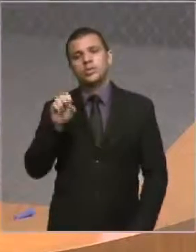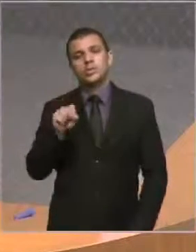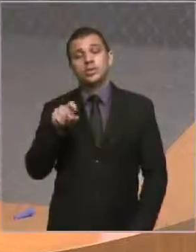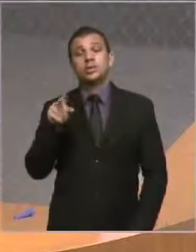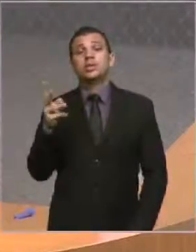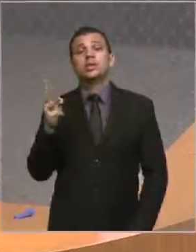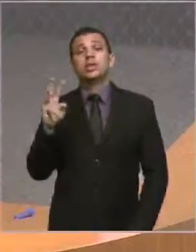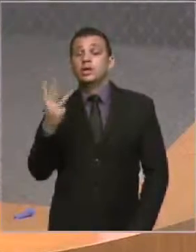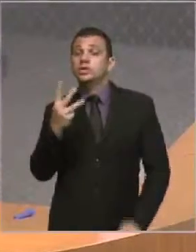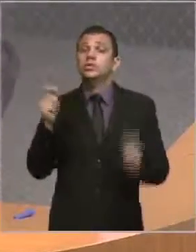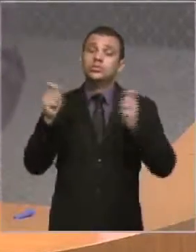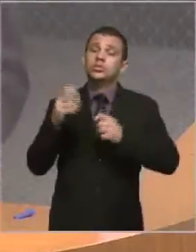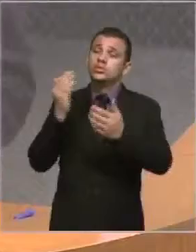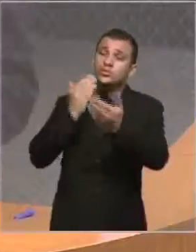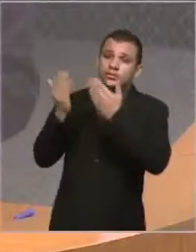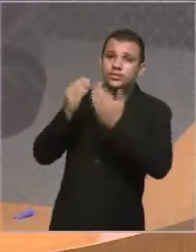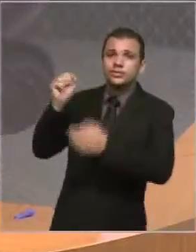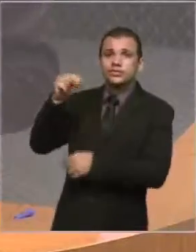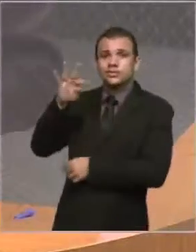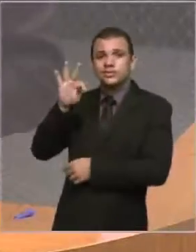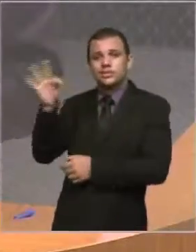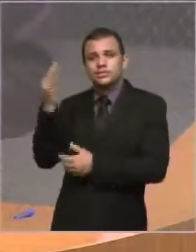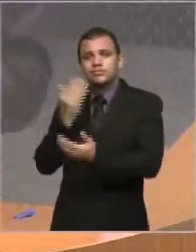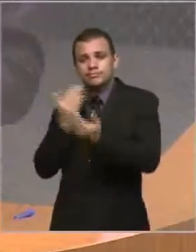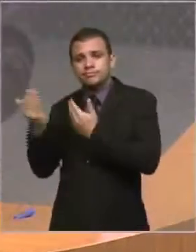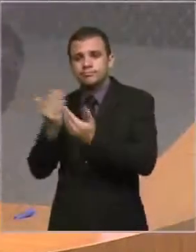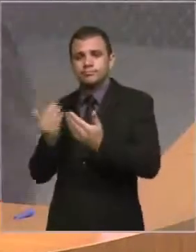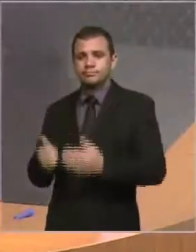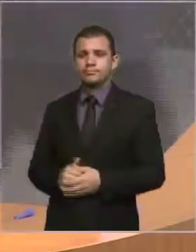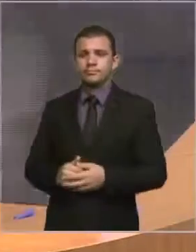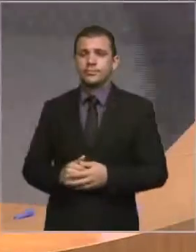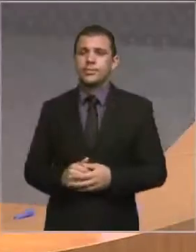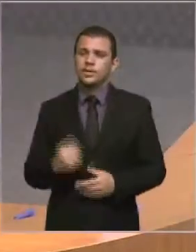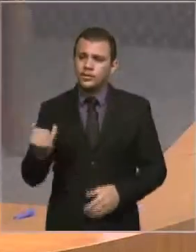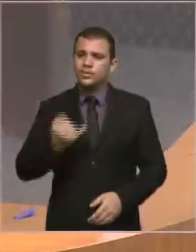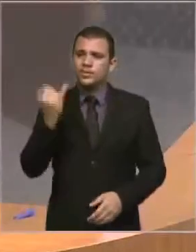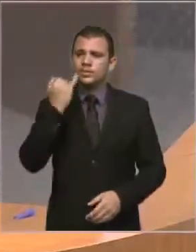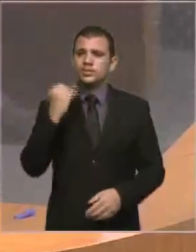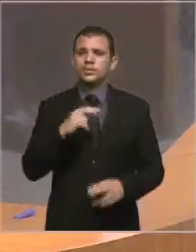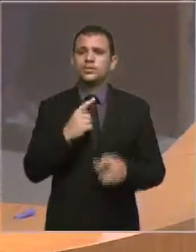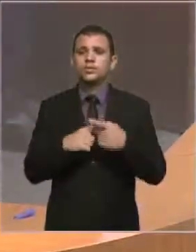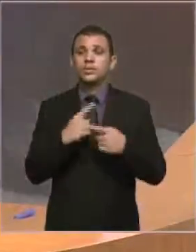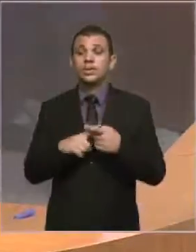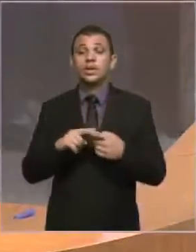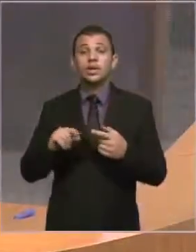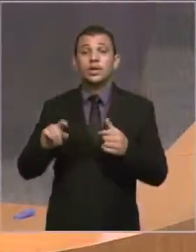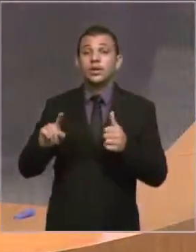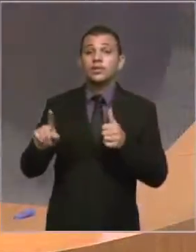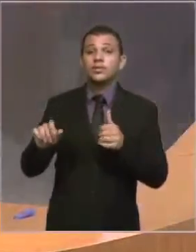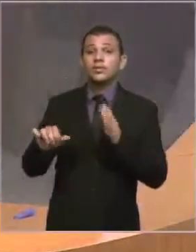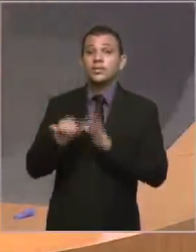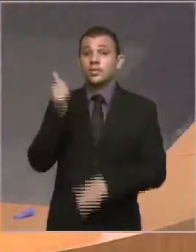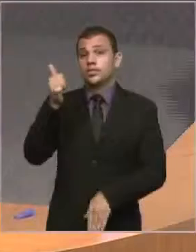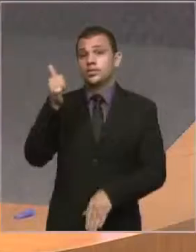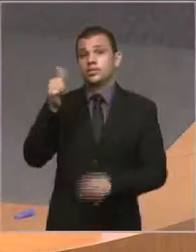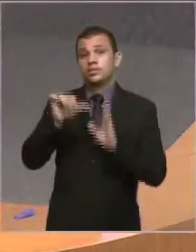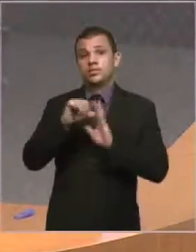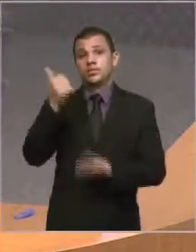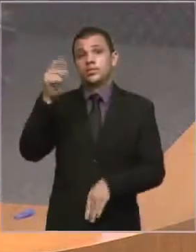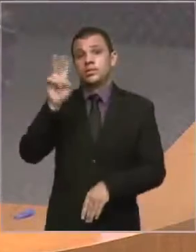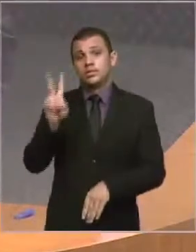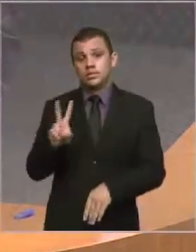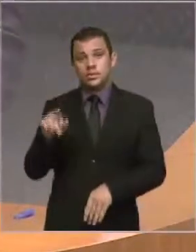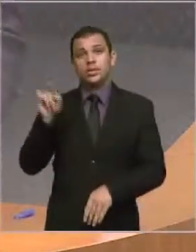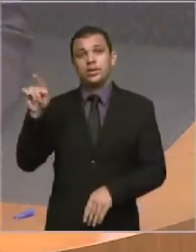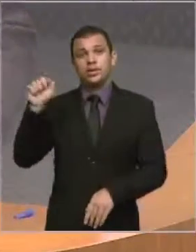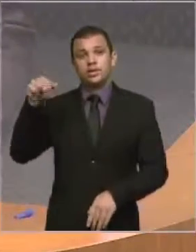Digo isso porque é uma legislação nova. É a primeira delegação que a NTT faz no país. E aqui